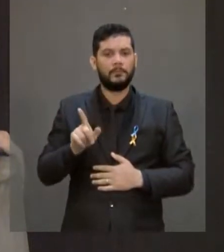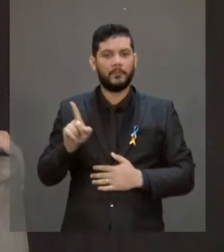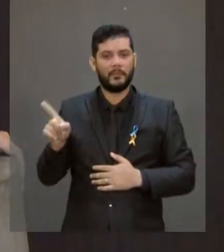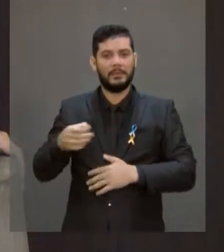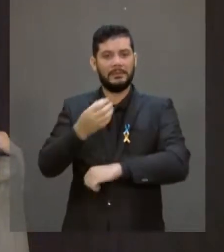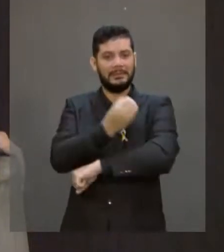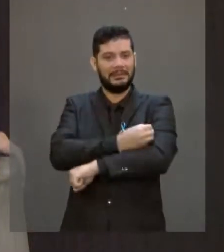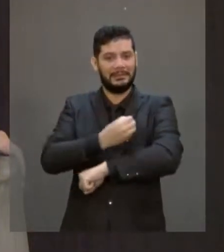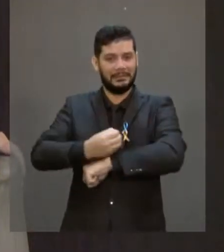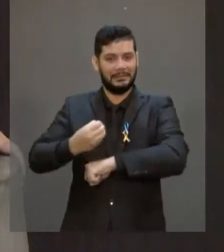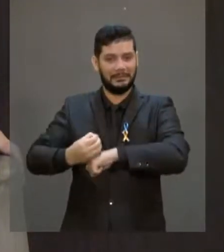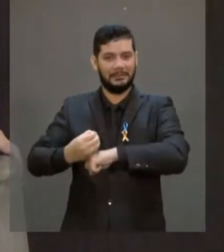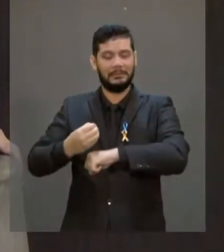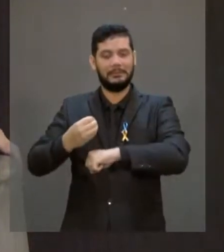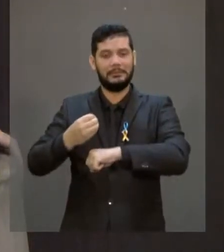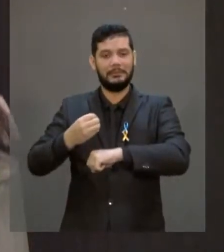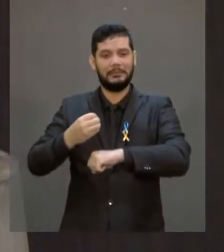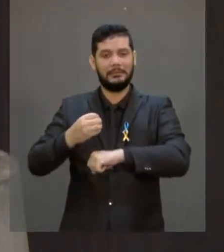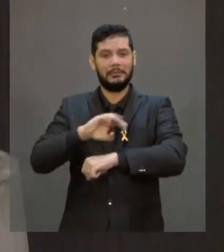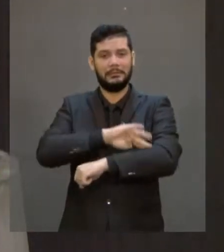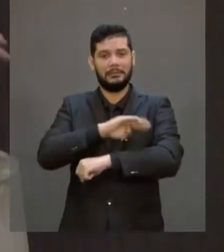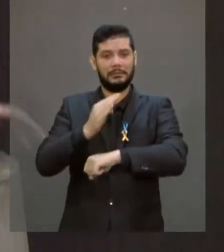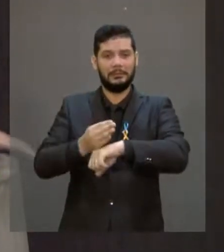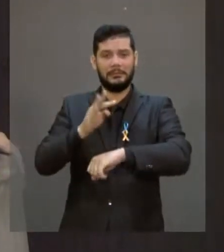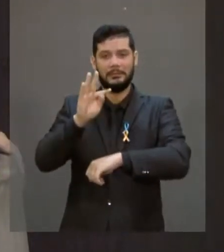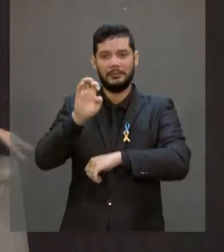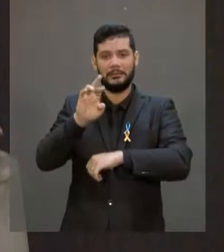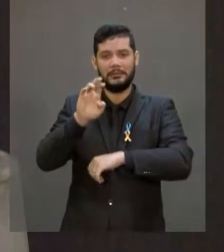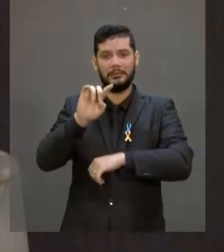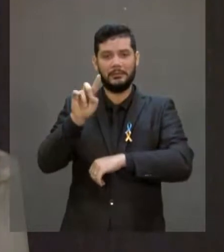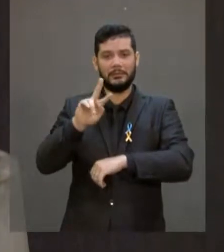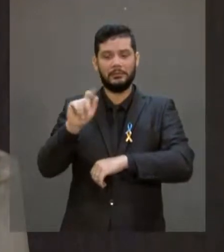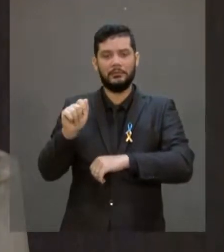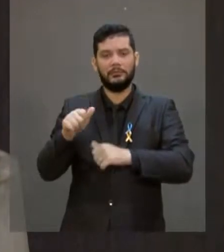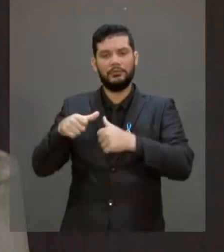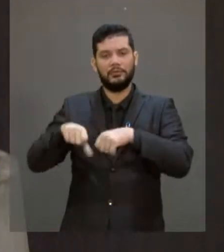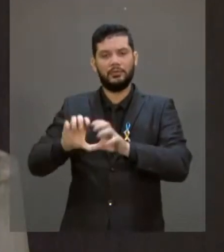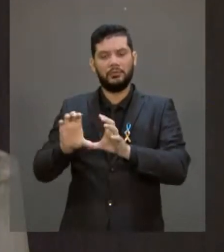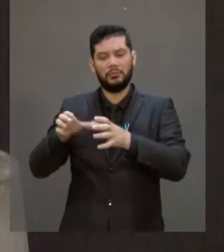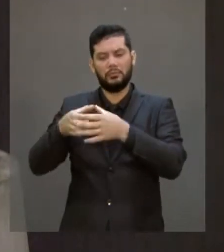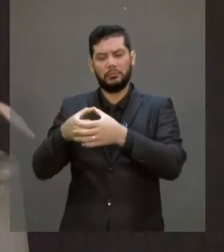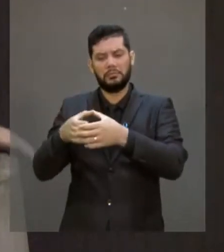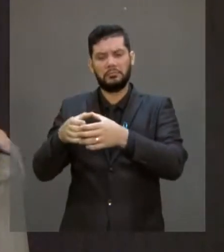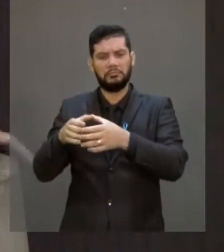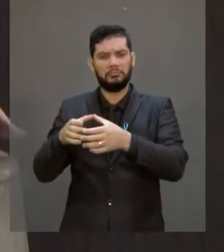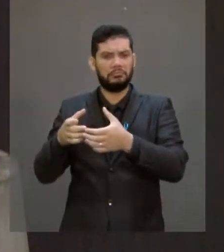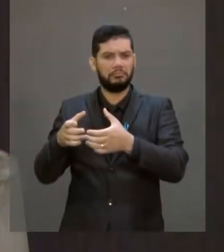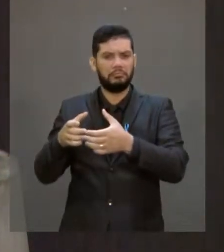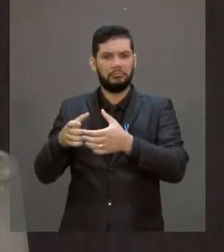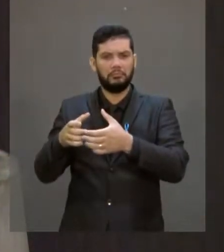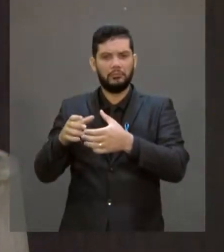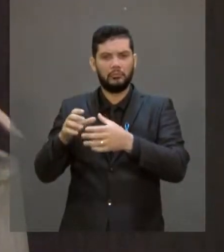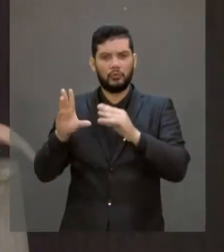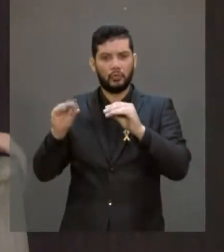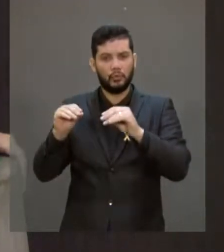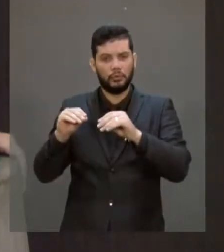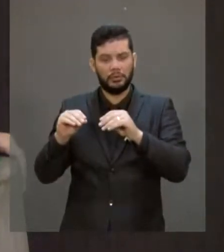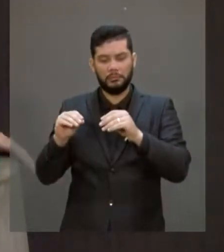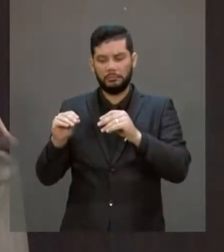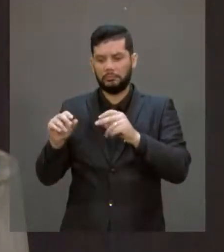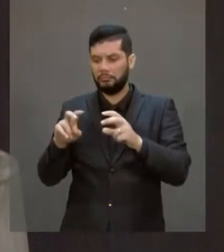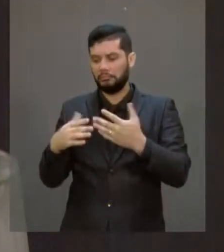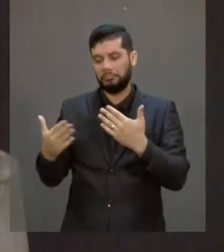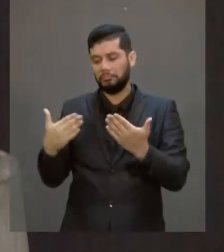no Morro Santa Terezinha, um agrupamento de jovens ali por volta das 10 da noite, que houve uma abordagem